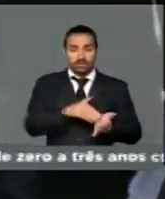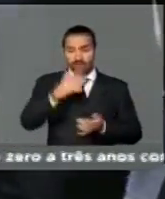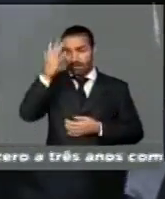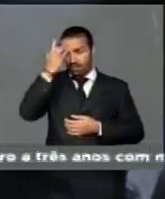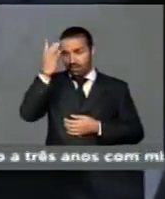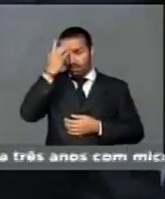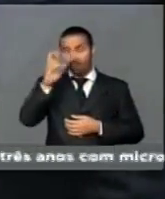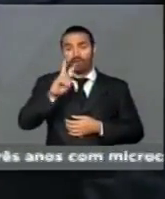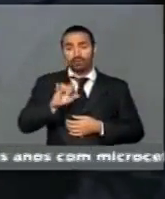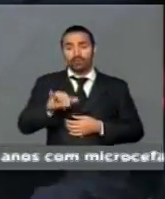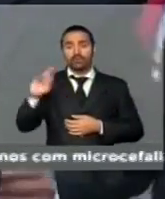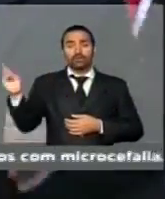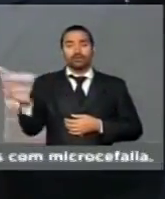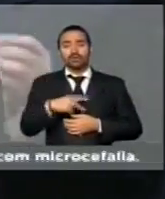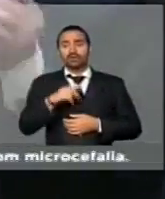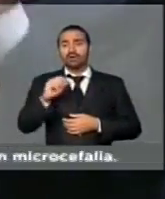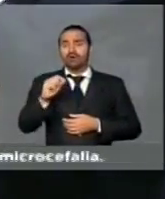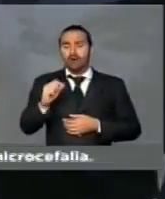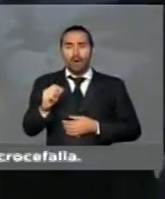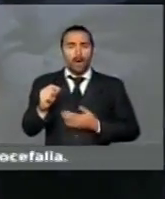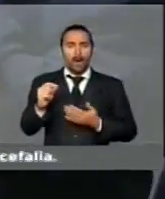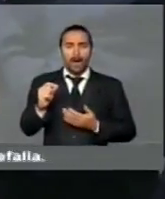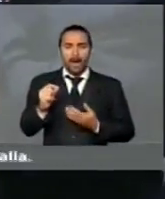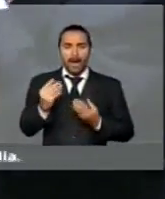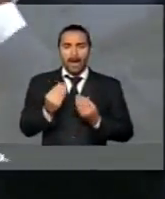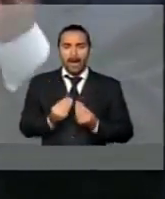vai ocasionar um desgaste.